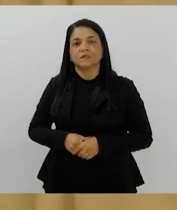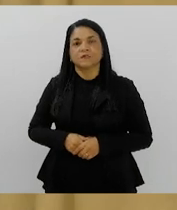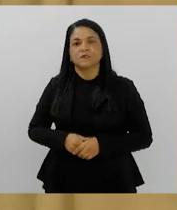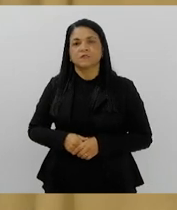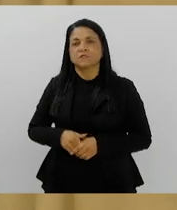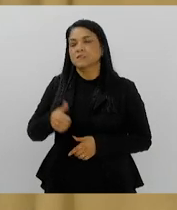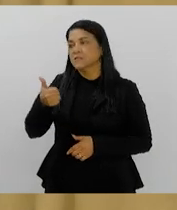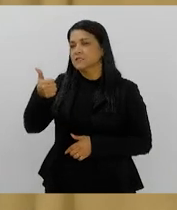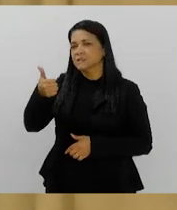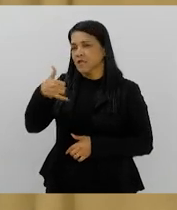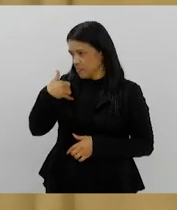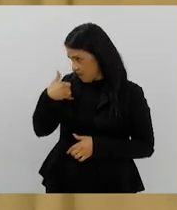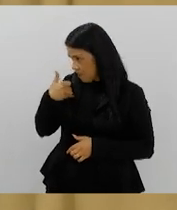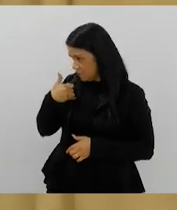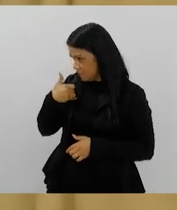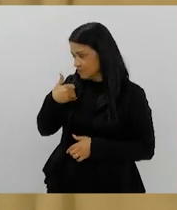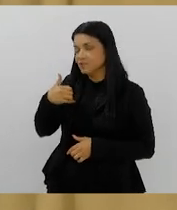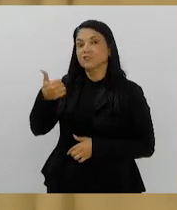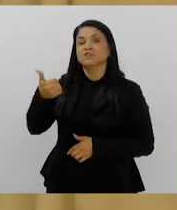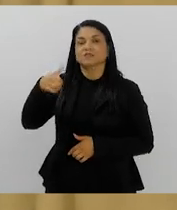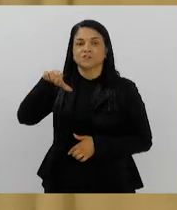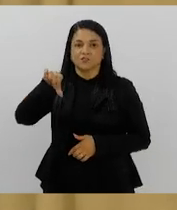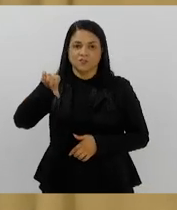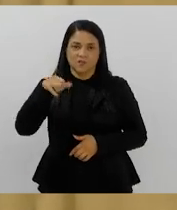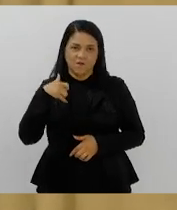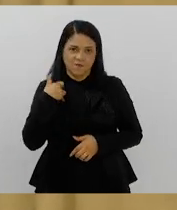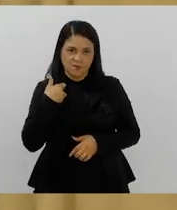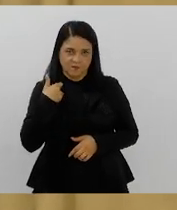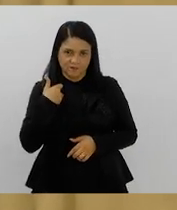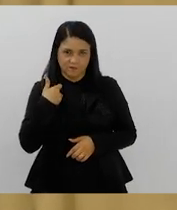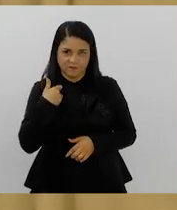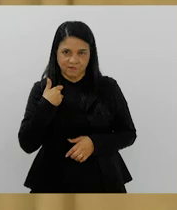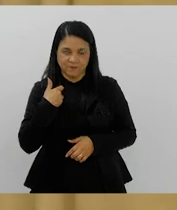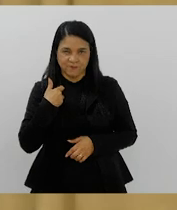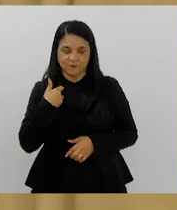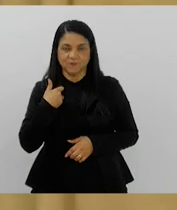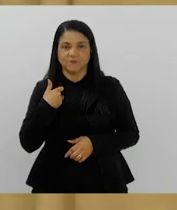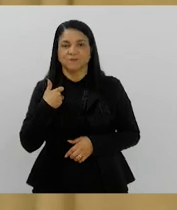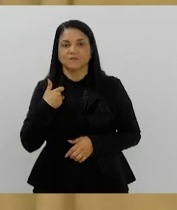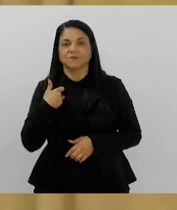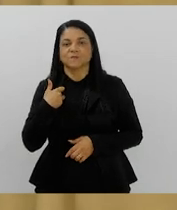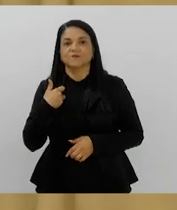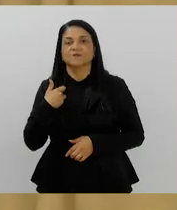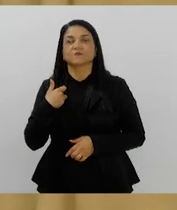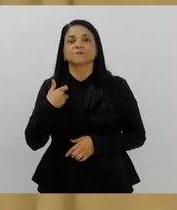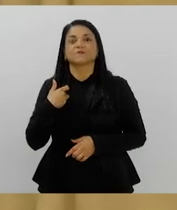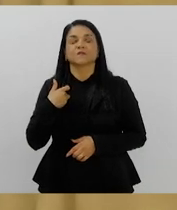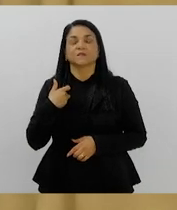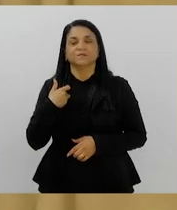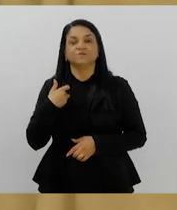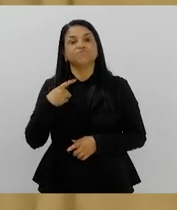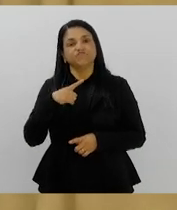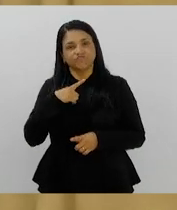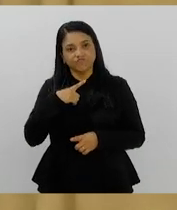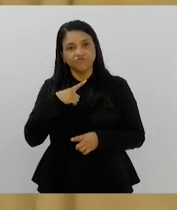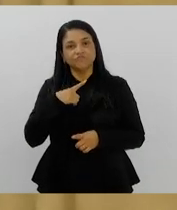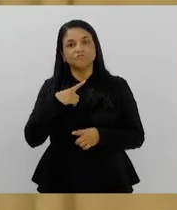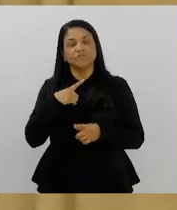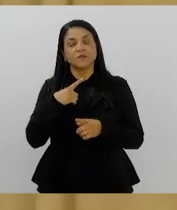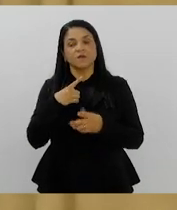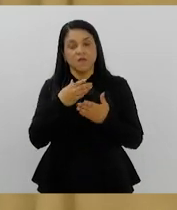19 anos. Me perguntaram a idade. E ele, então, nós enviamos para o